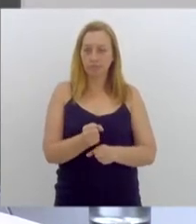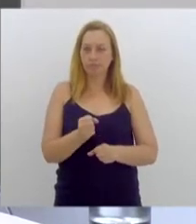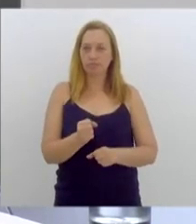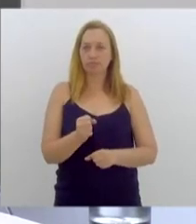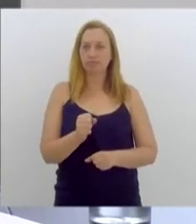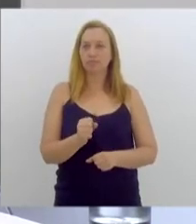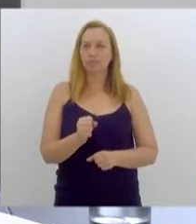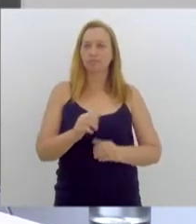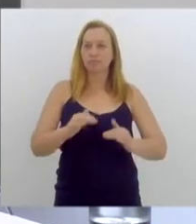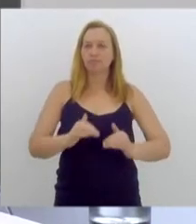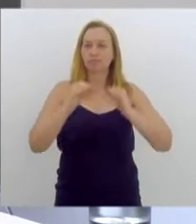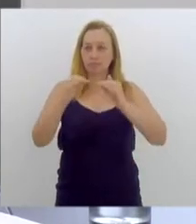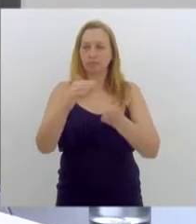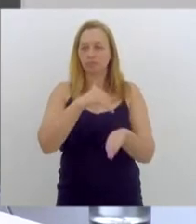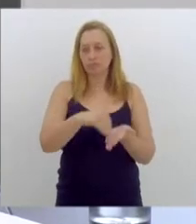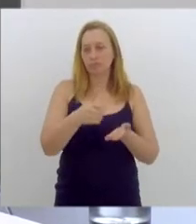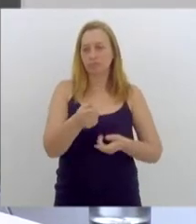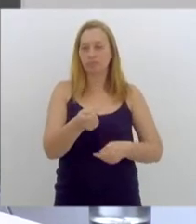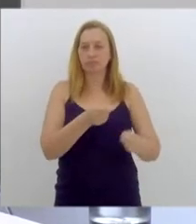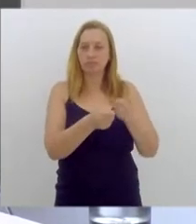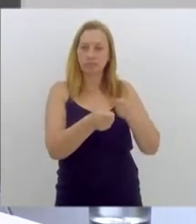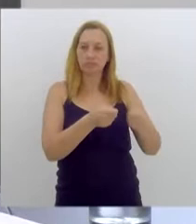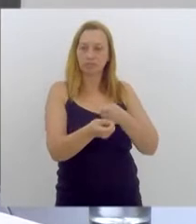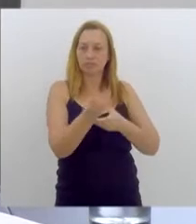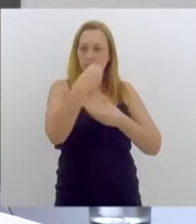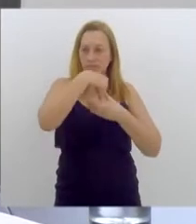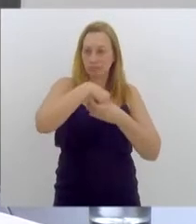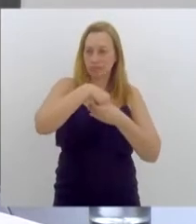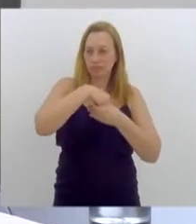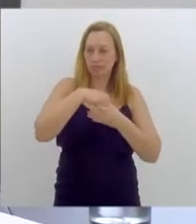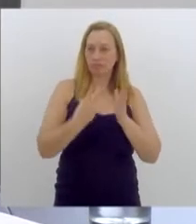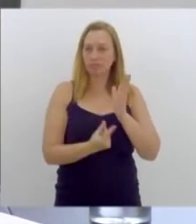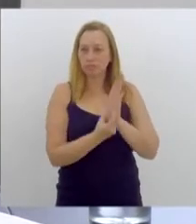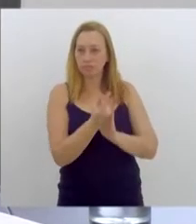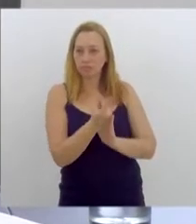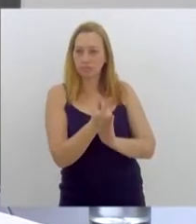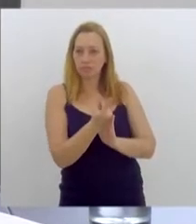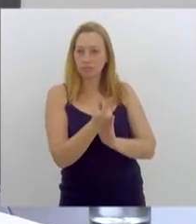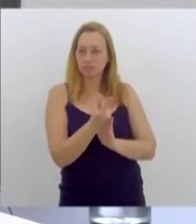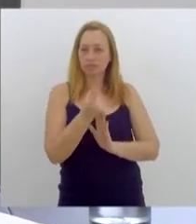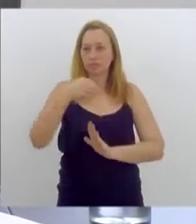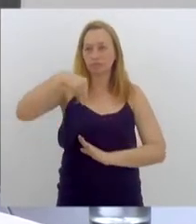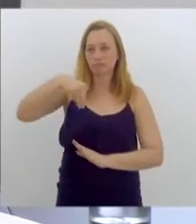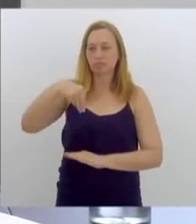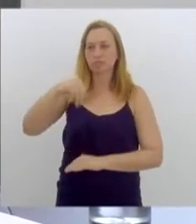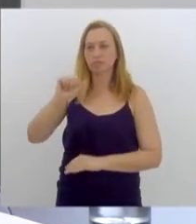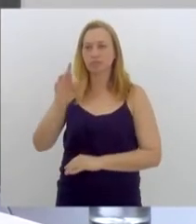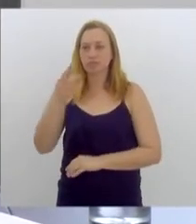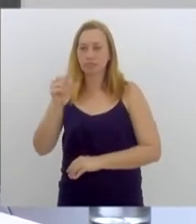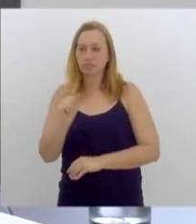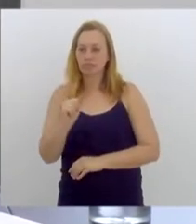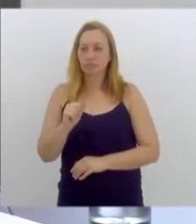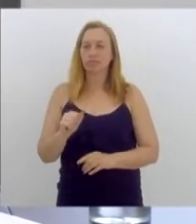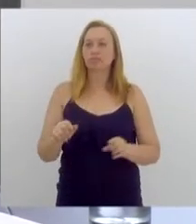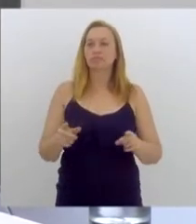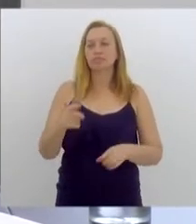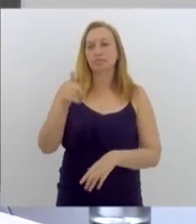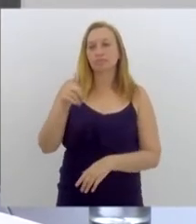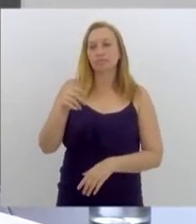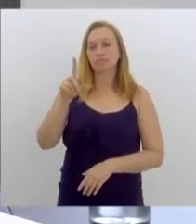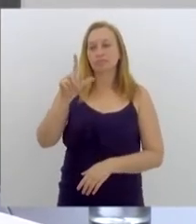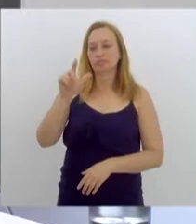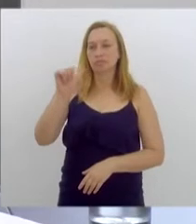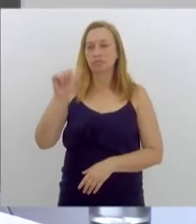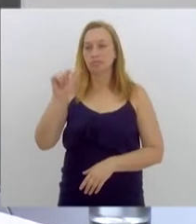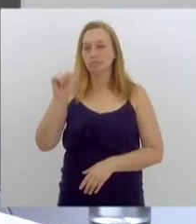subsecretária de controladoria interna de orçamento a senhora Lilian Lima Alves